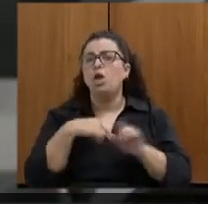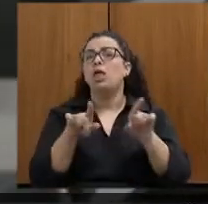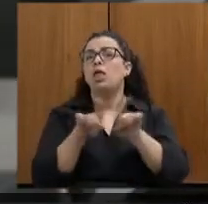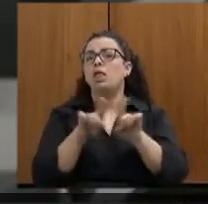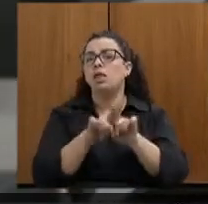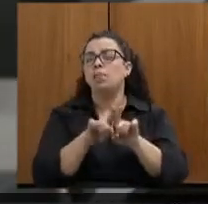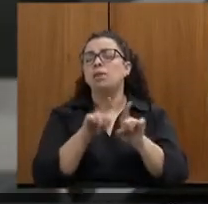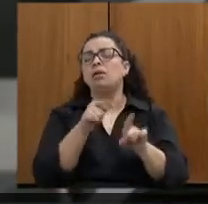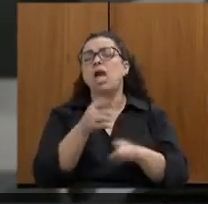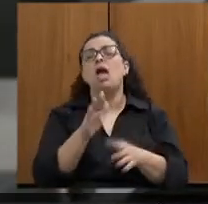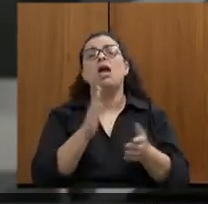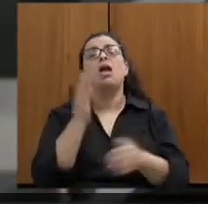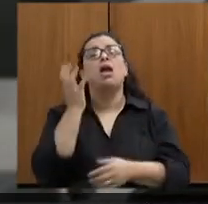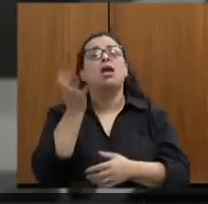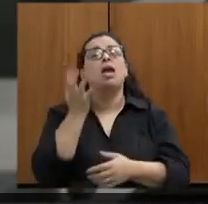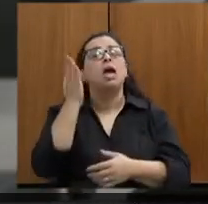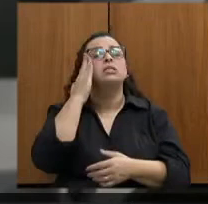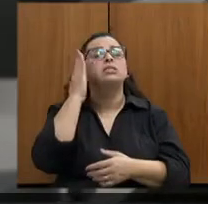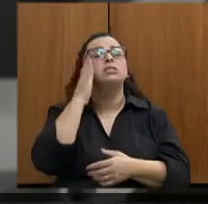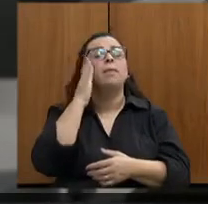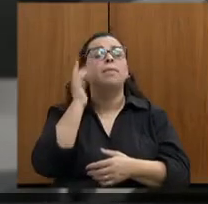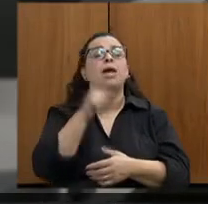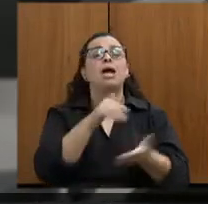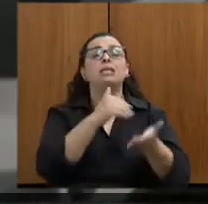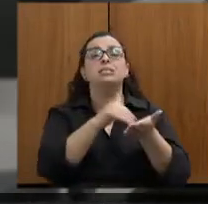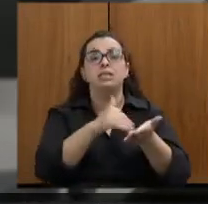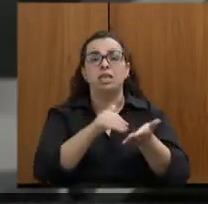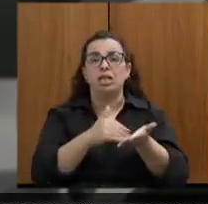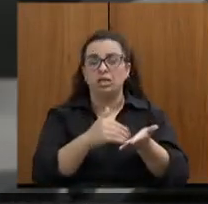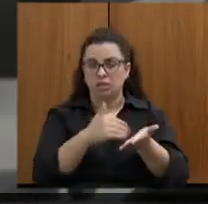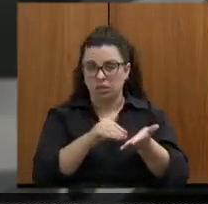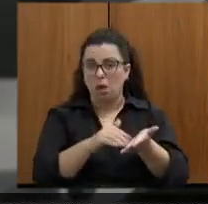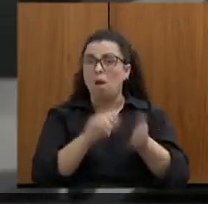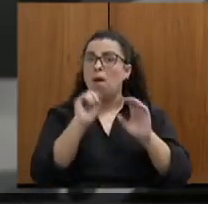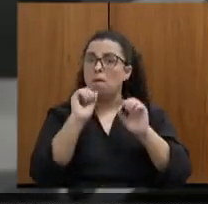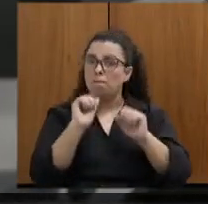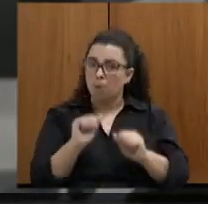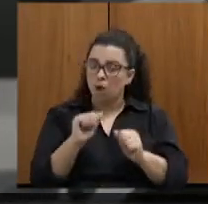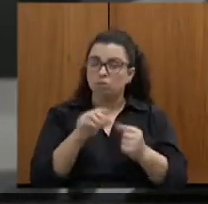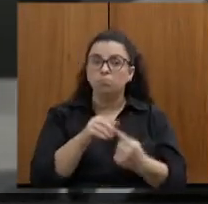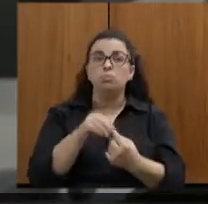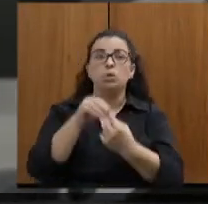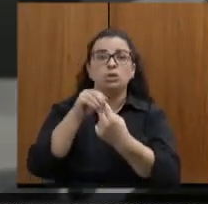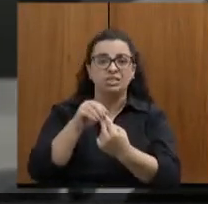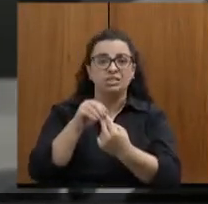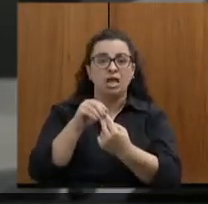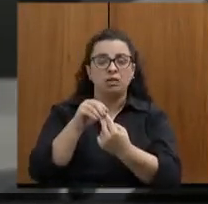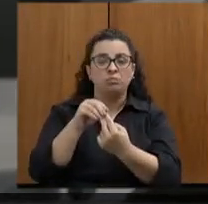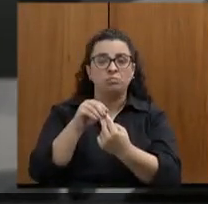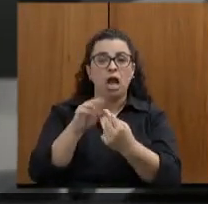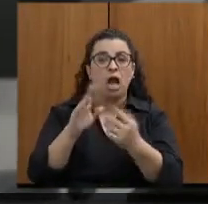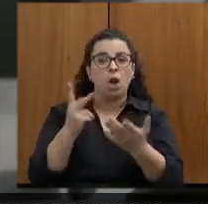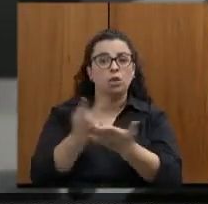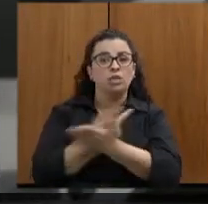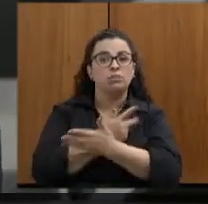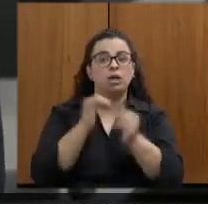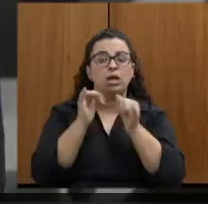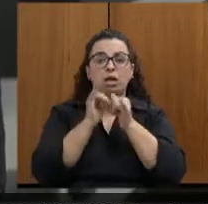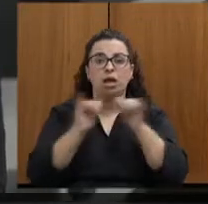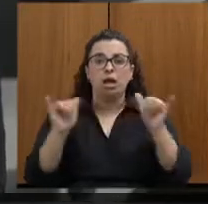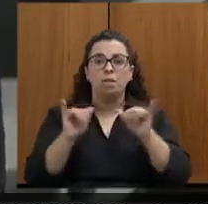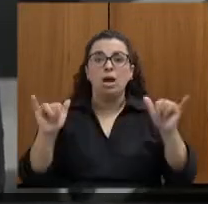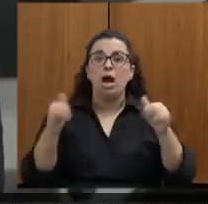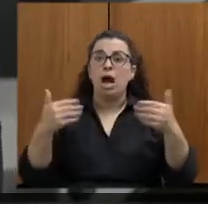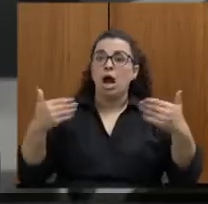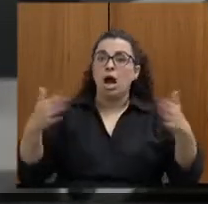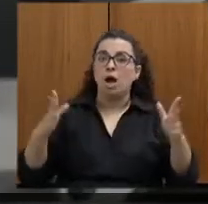saber se a CEDESE pode, de imediato, de pronto, priorizar a realização de campanhas amplas e permanentes, como